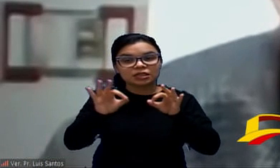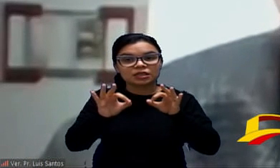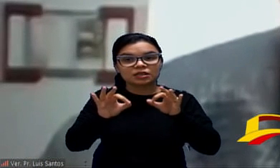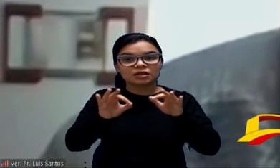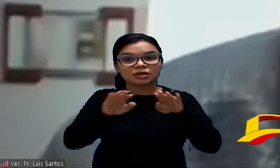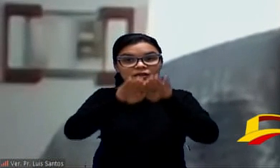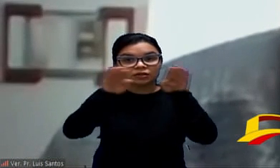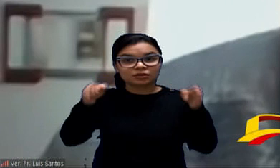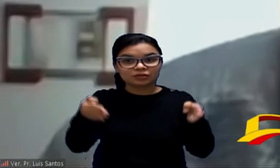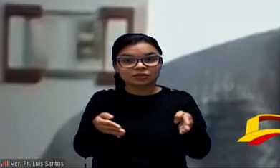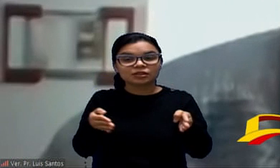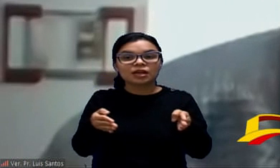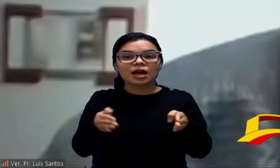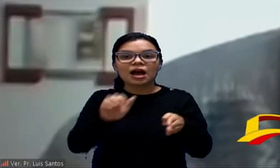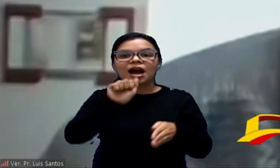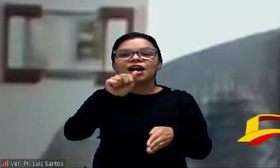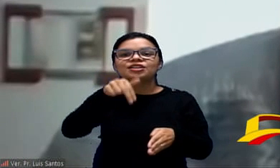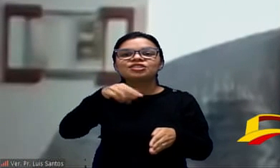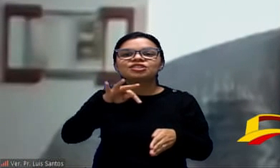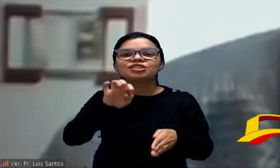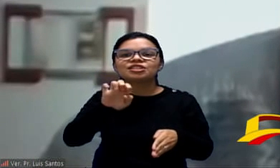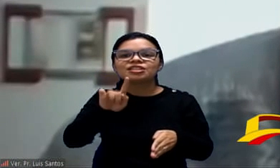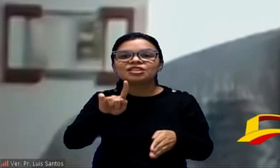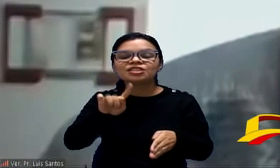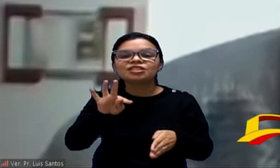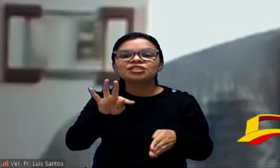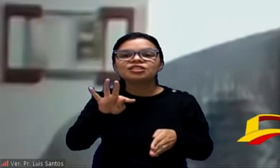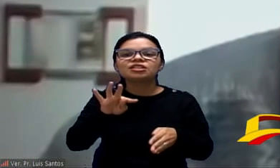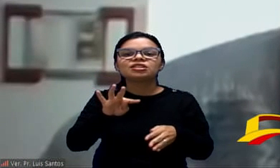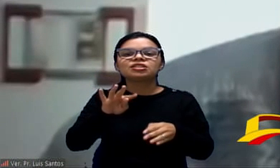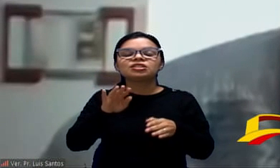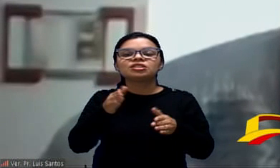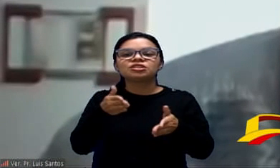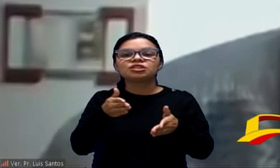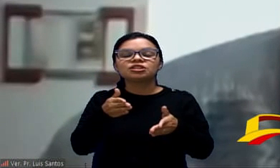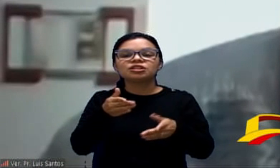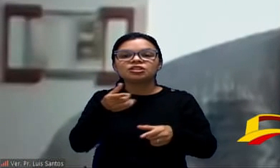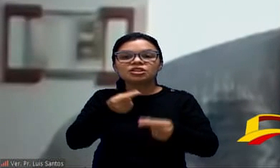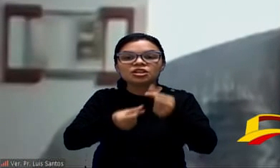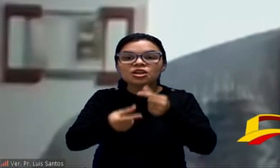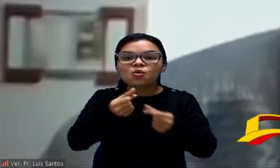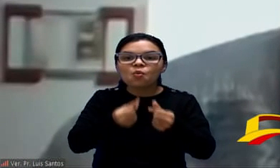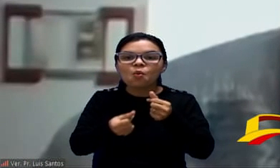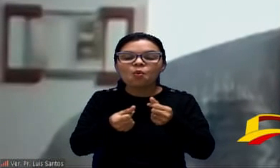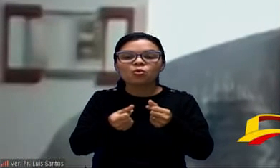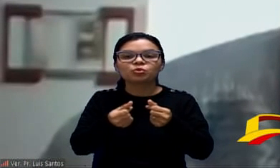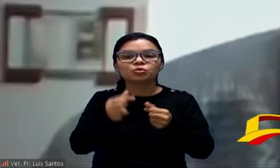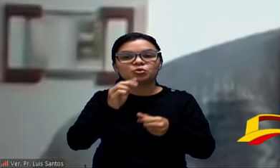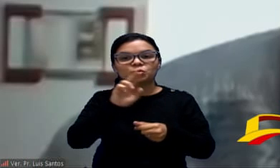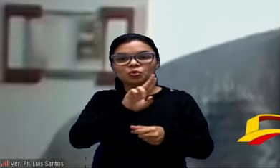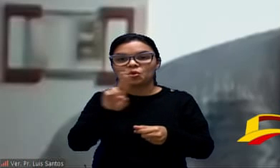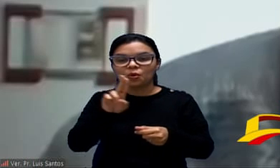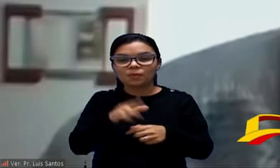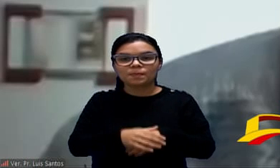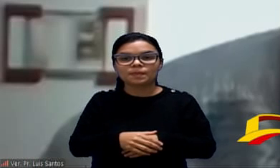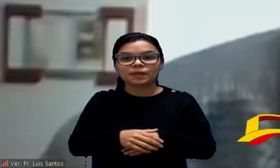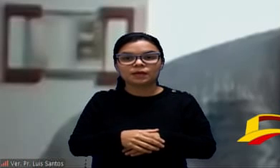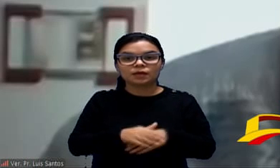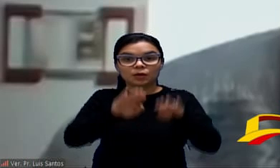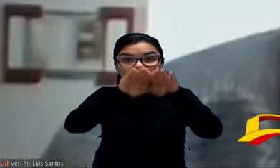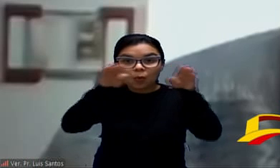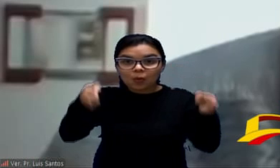agentes de negócios, não são mais caixas, como a gente chama. Então, caixas